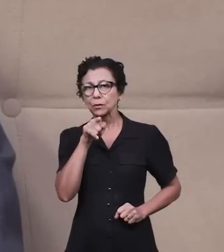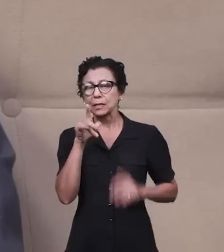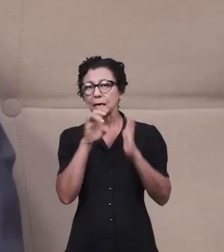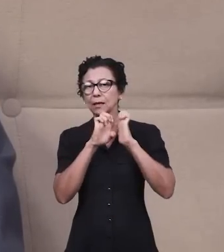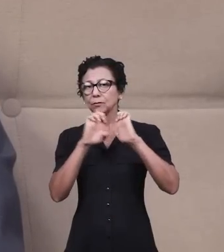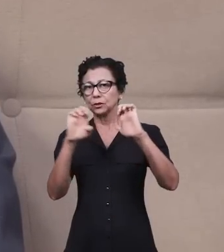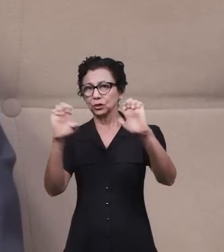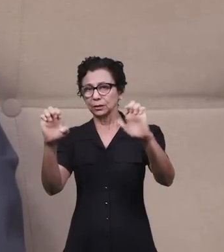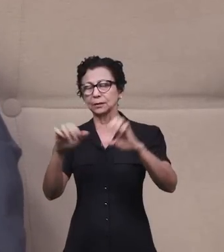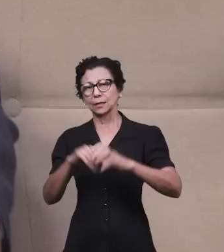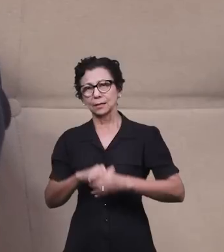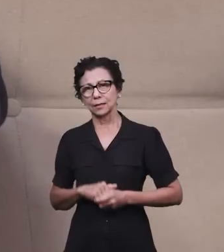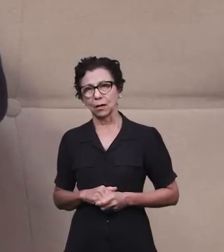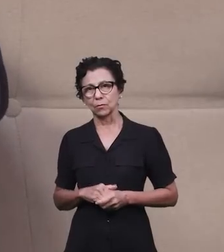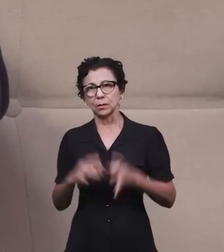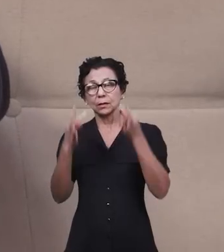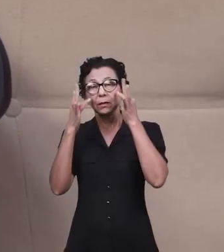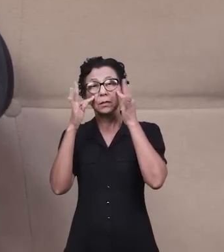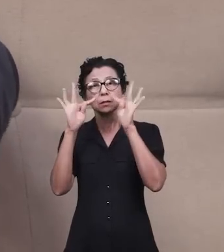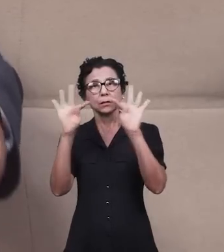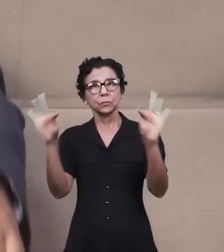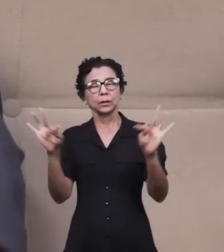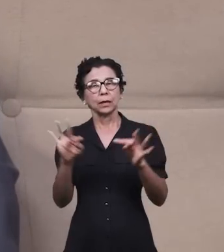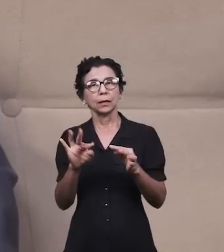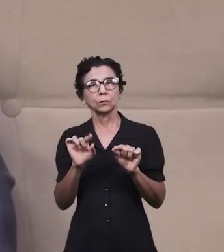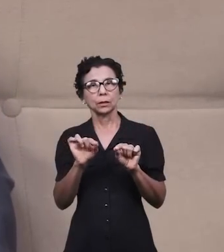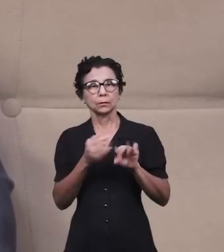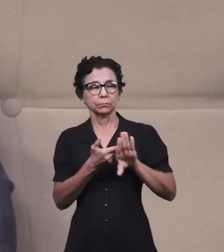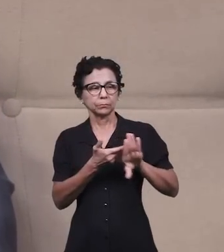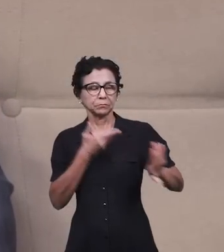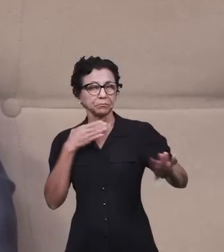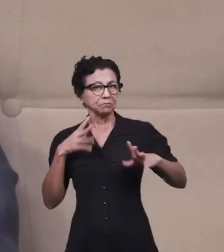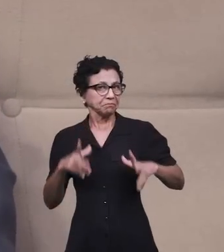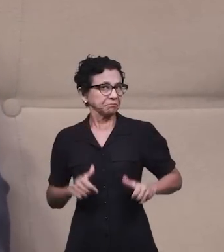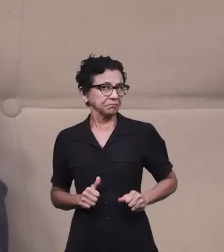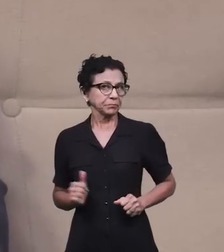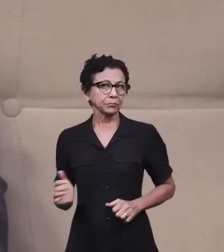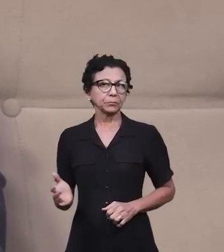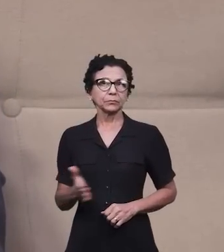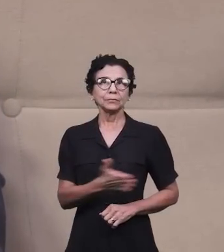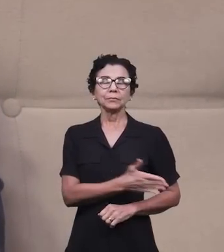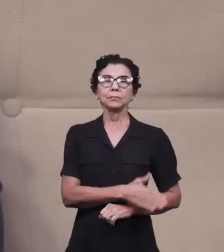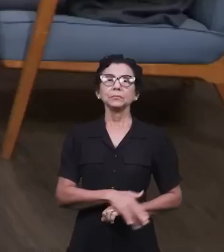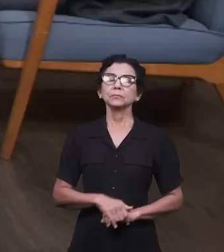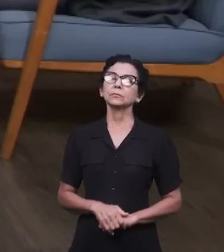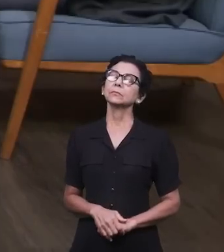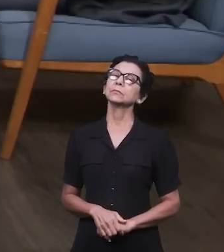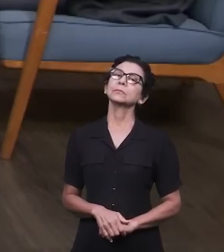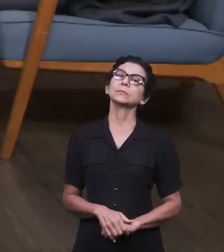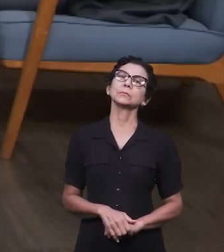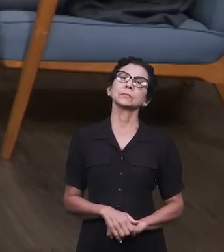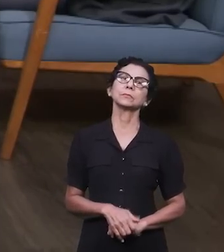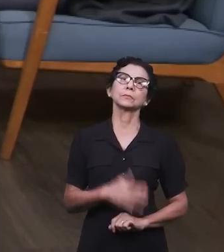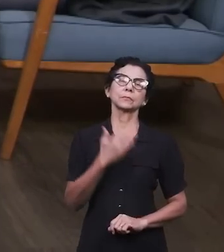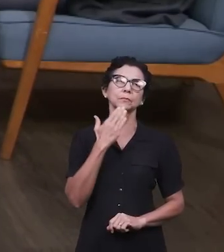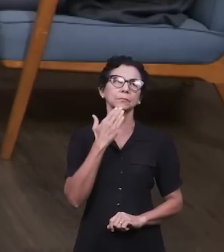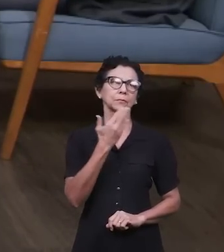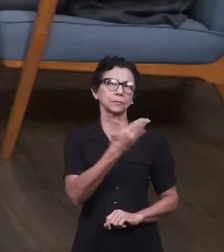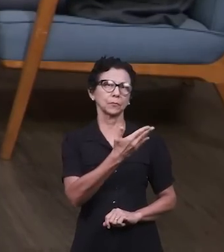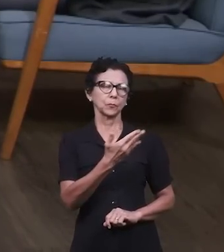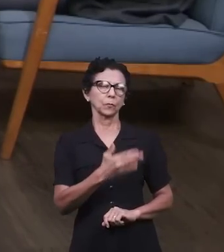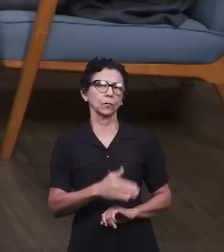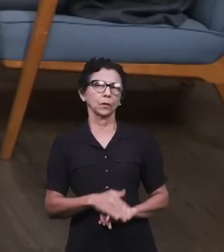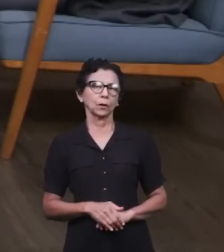evangelização, você precisa ter uma vida em santificação. Glória a Jesus. Eu vou passar aqui para o